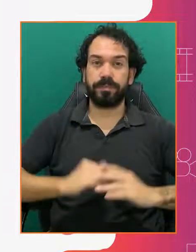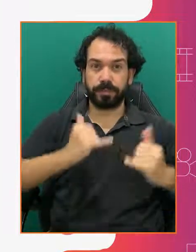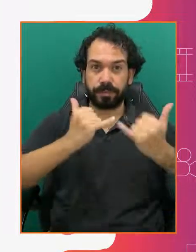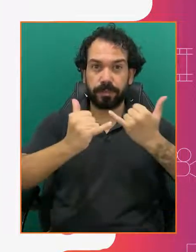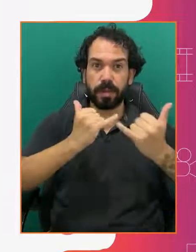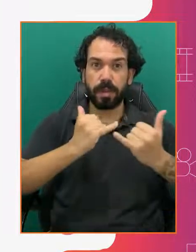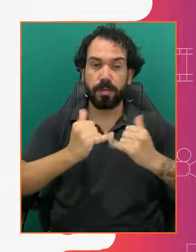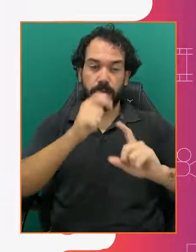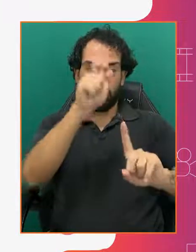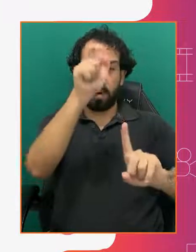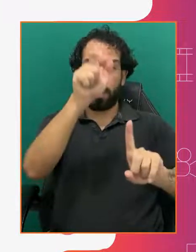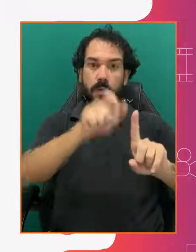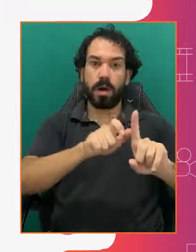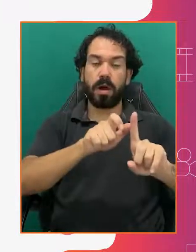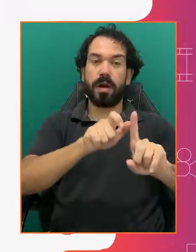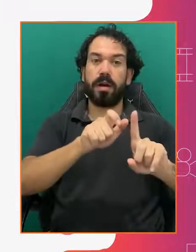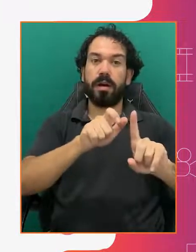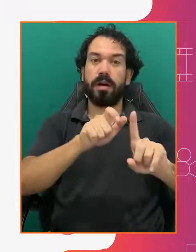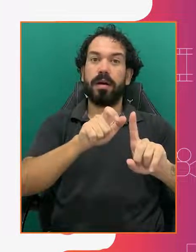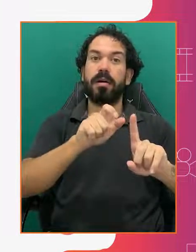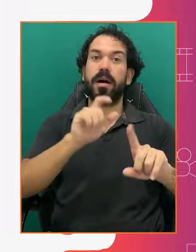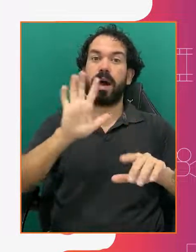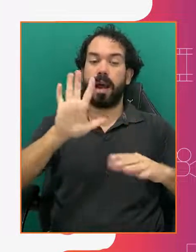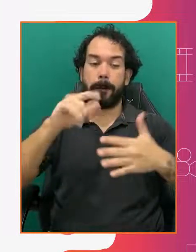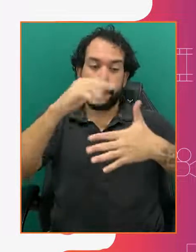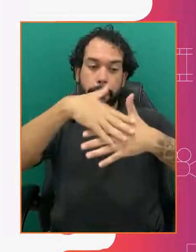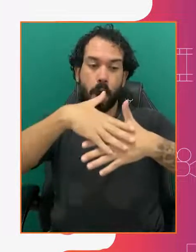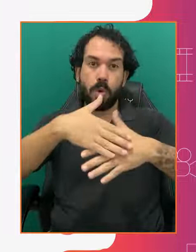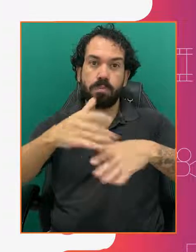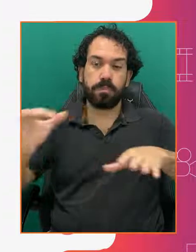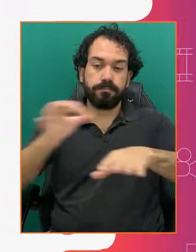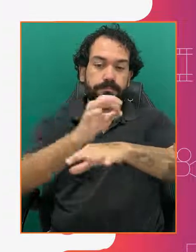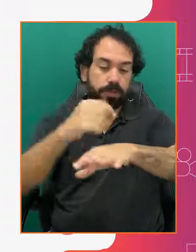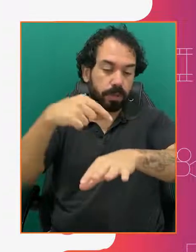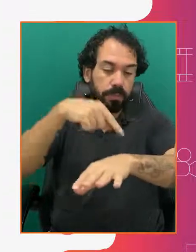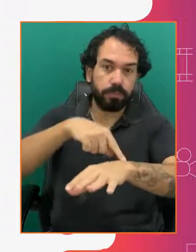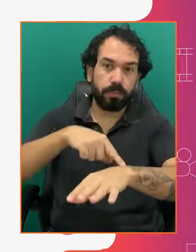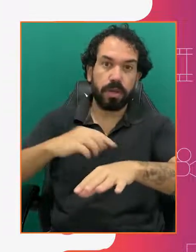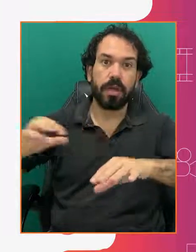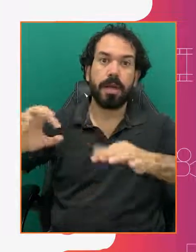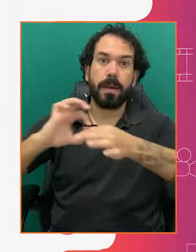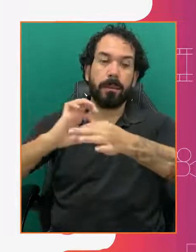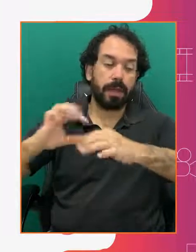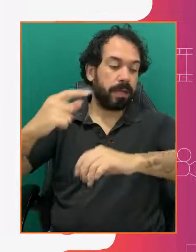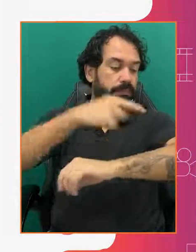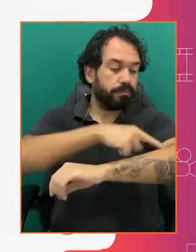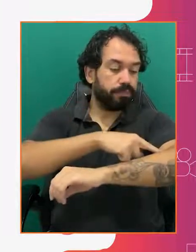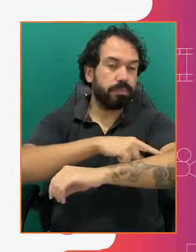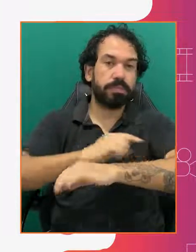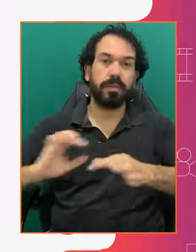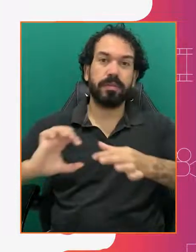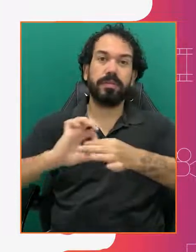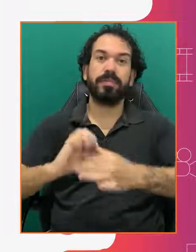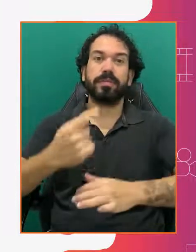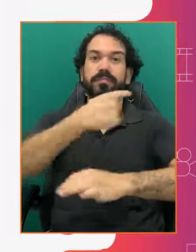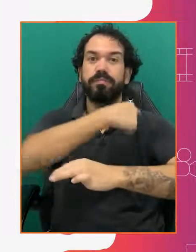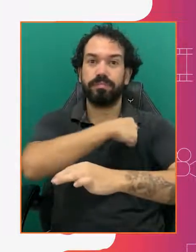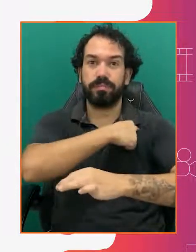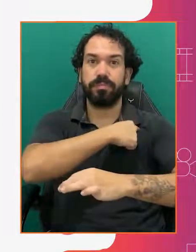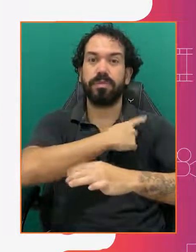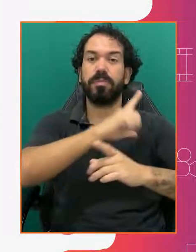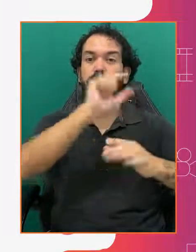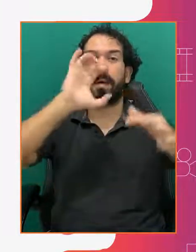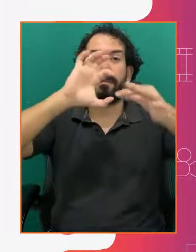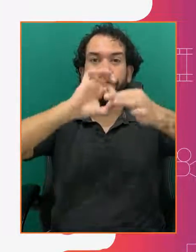exemplo, em um personagem ligar a mão ao antebraço, que por sua vez é ligado ao braço, que por sua vez é ligado